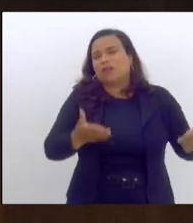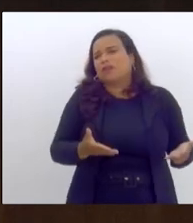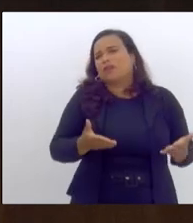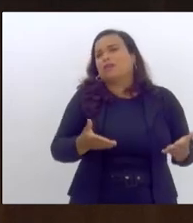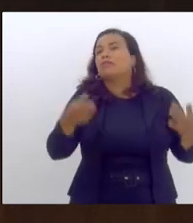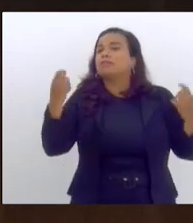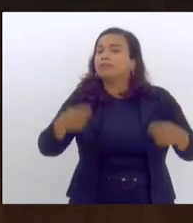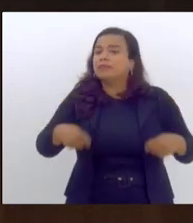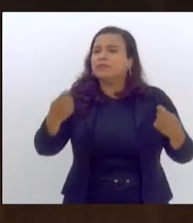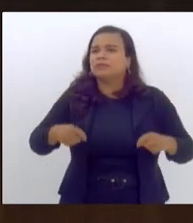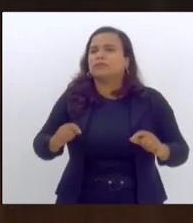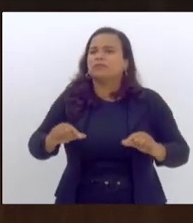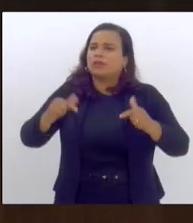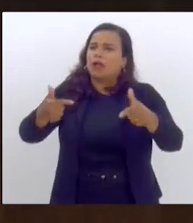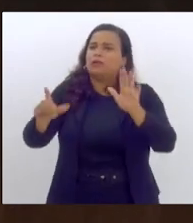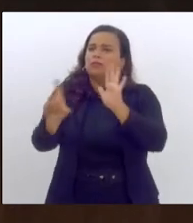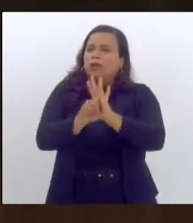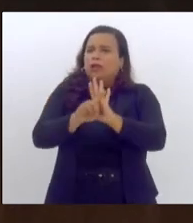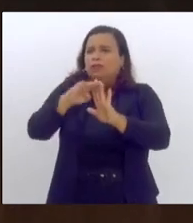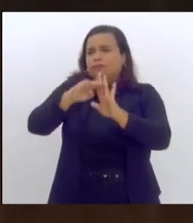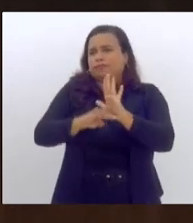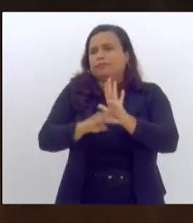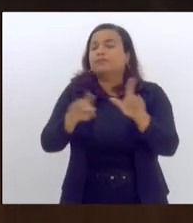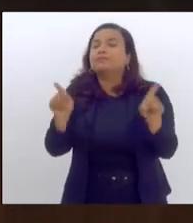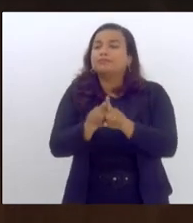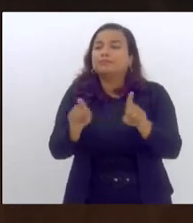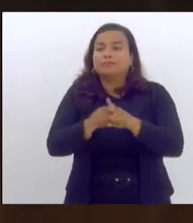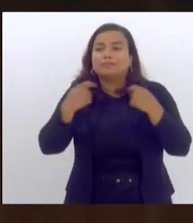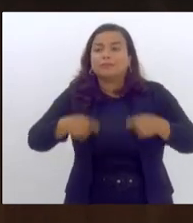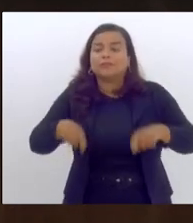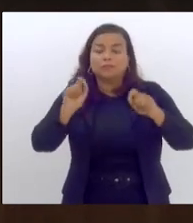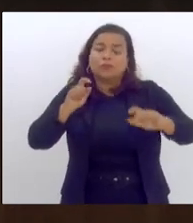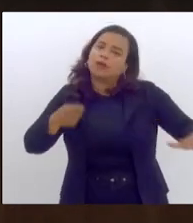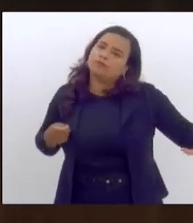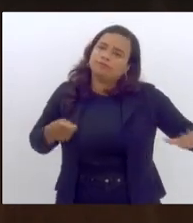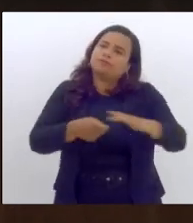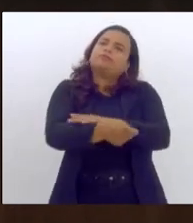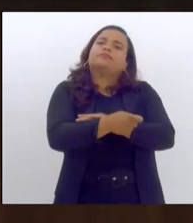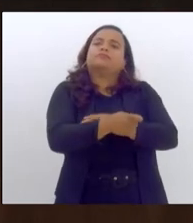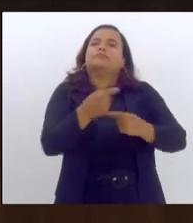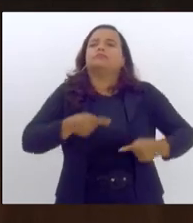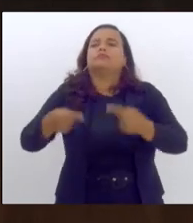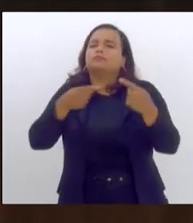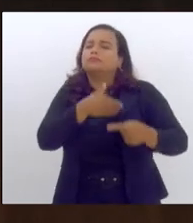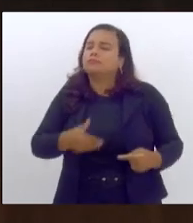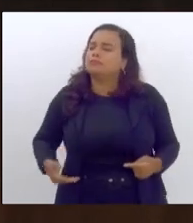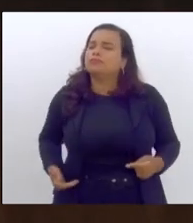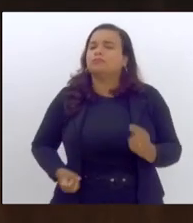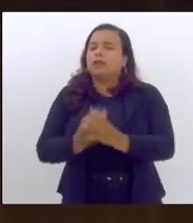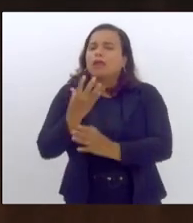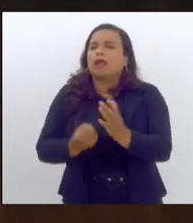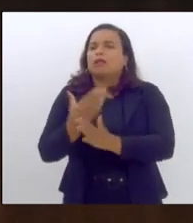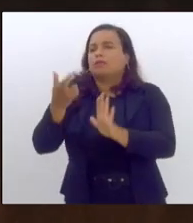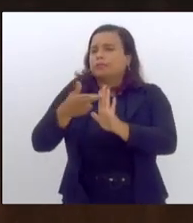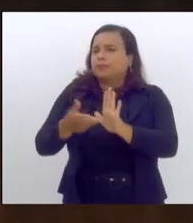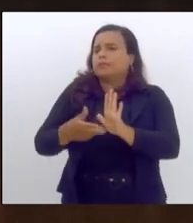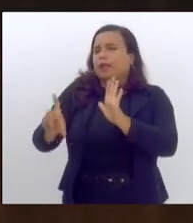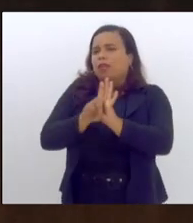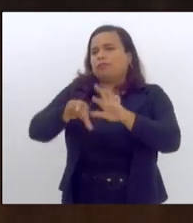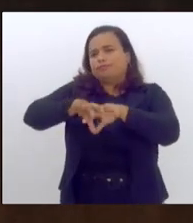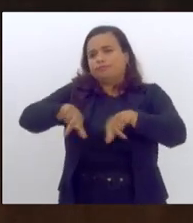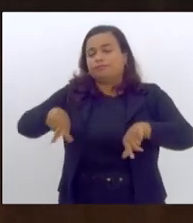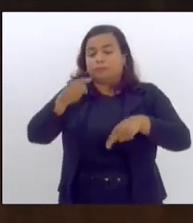de instrumentos legais e precisa também de investimento em política pública. E, para que a